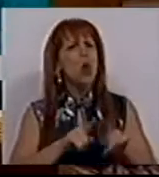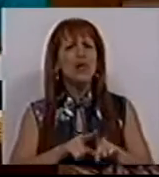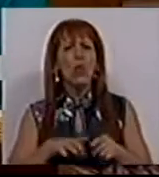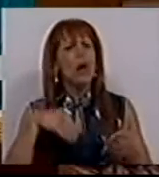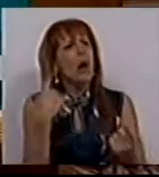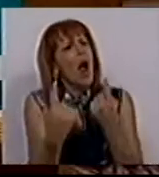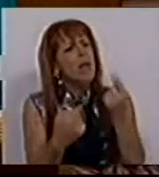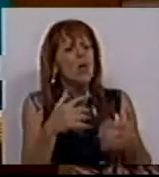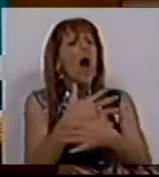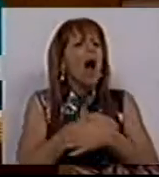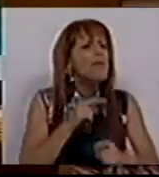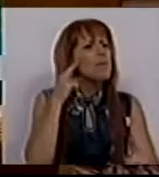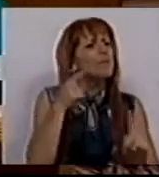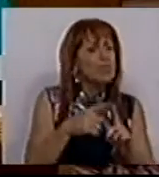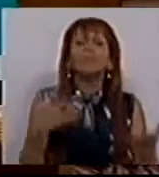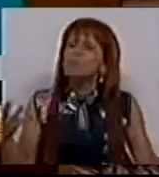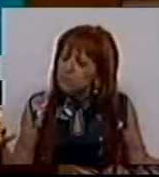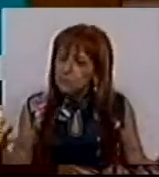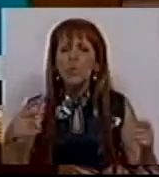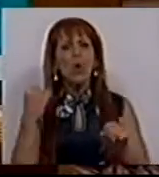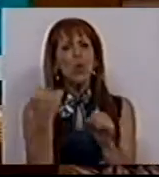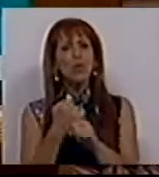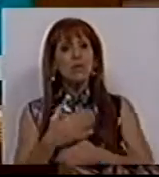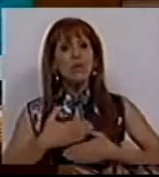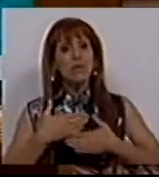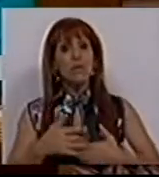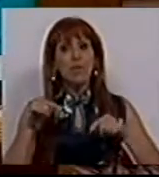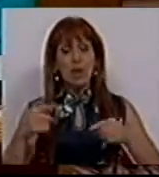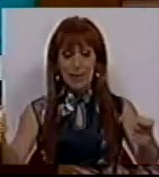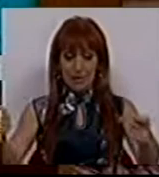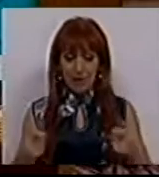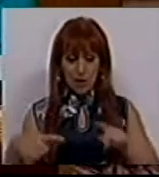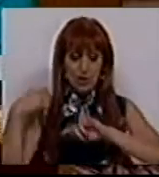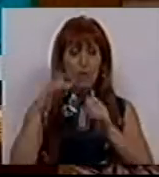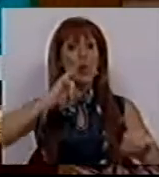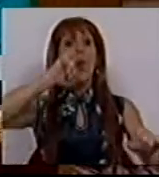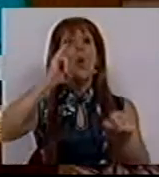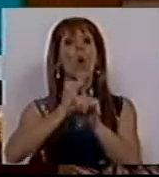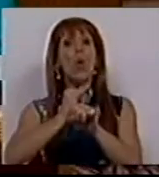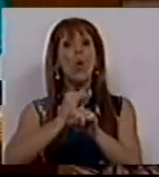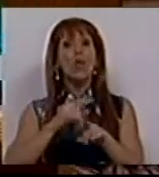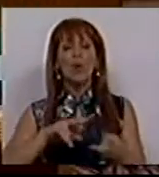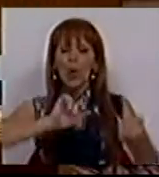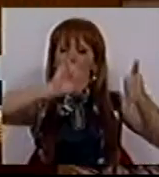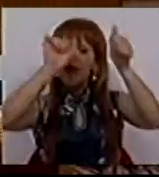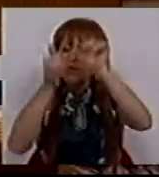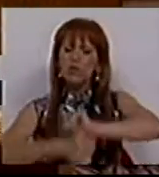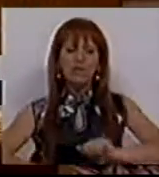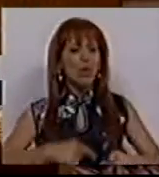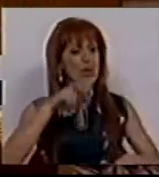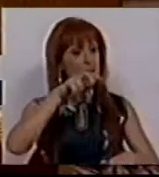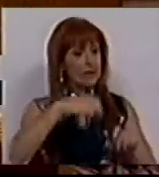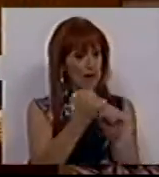causas que cada um abraça. Pois bem, o trabalho voluntário que aqui trazemos a debate é outro. É a transformação de um